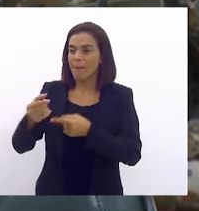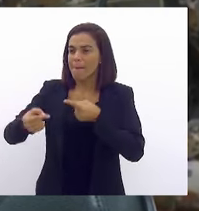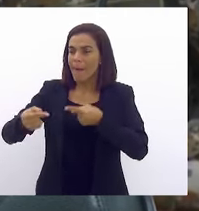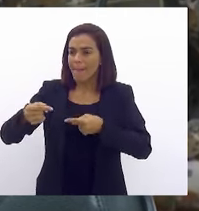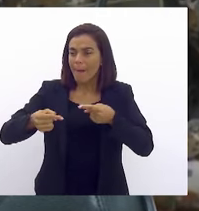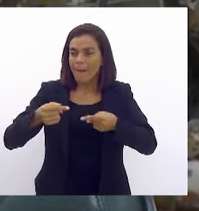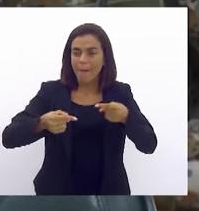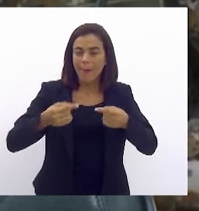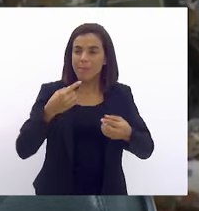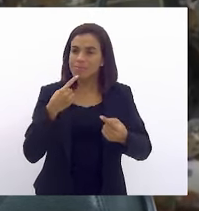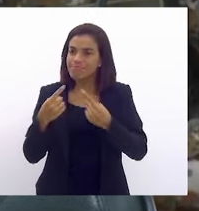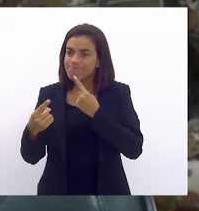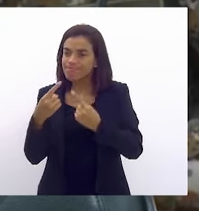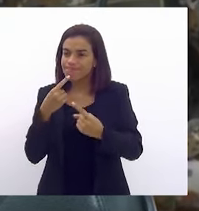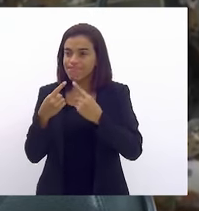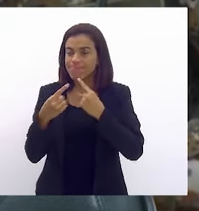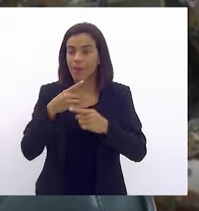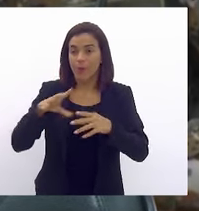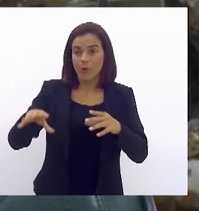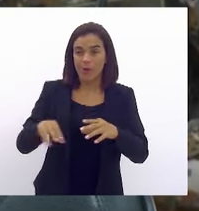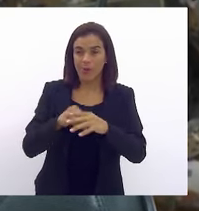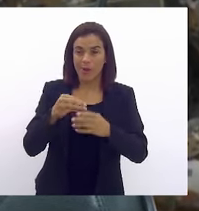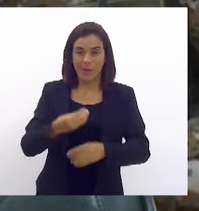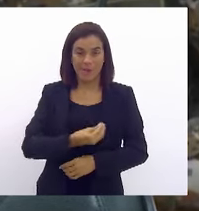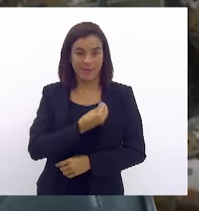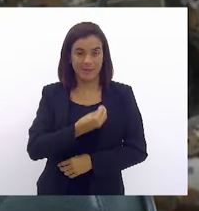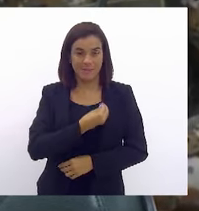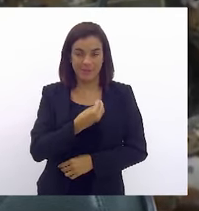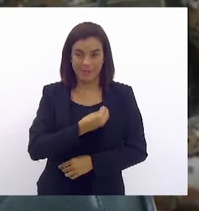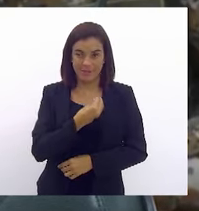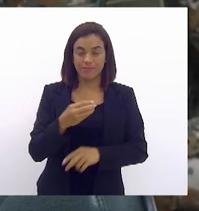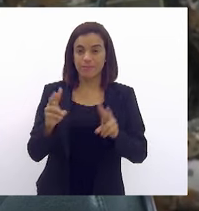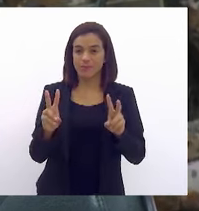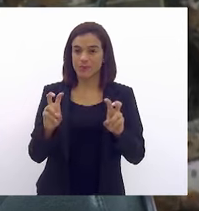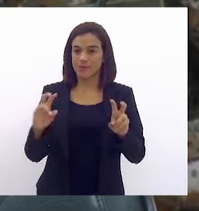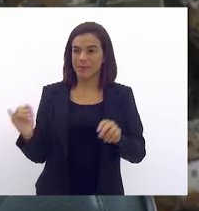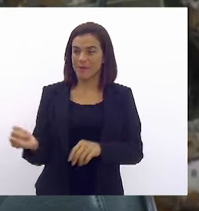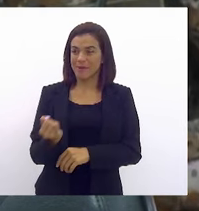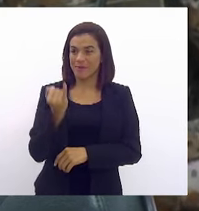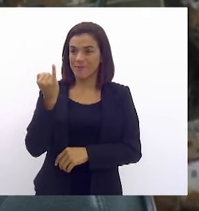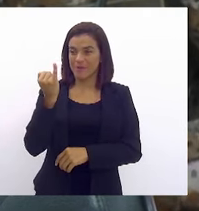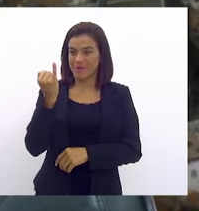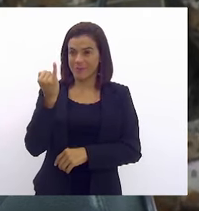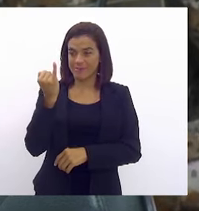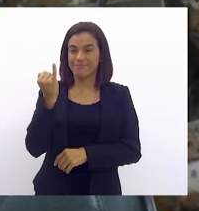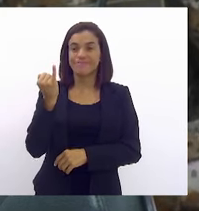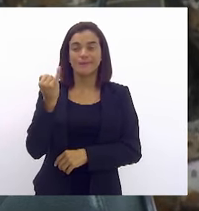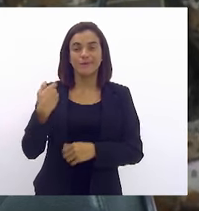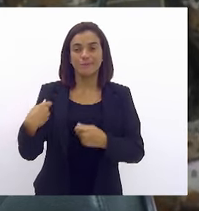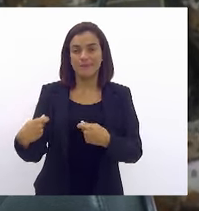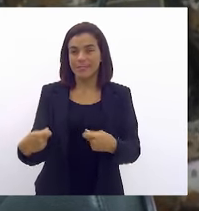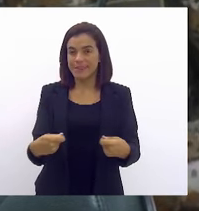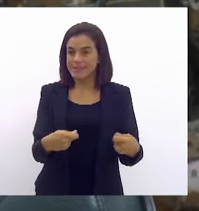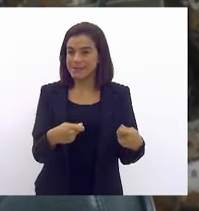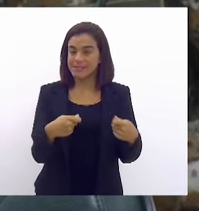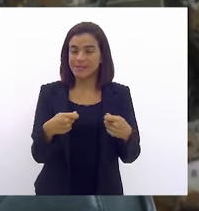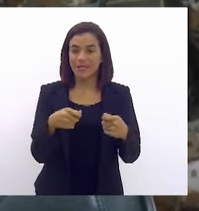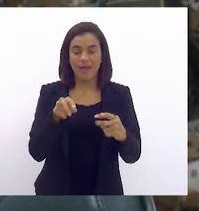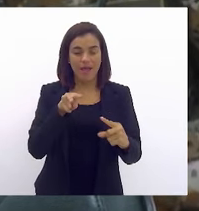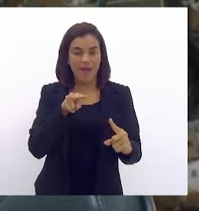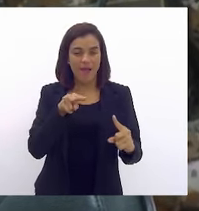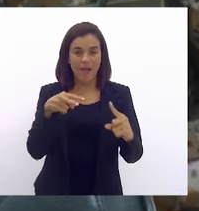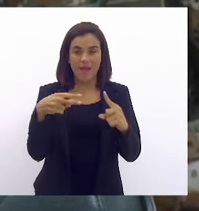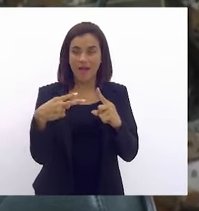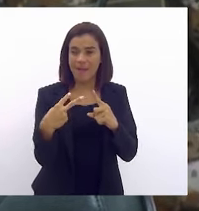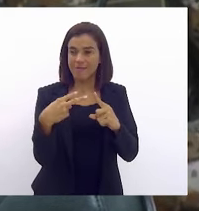com a participação de um tema importante como esse, que requer, de fato, a visão de diferentes